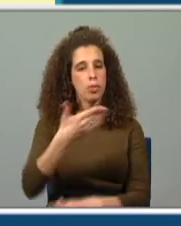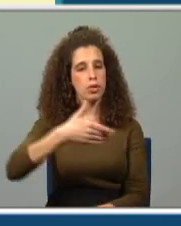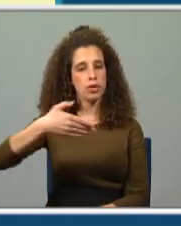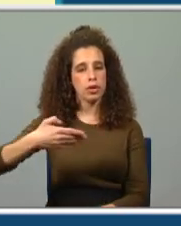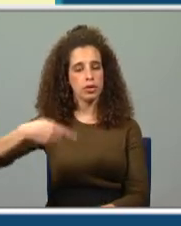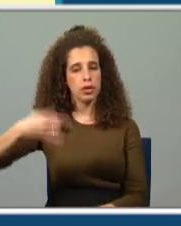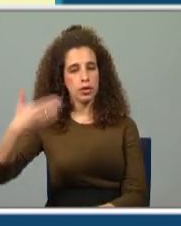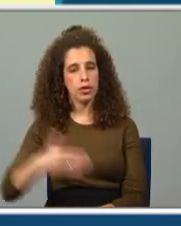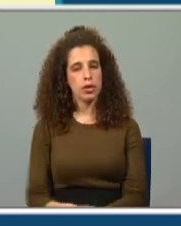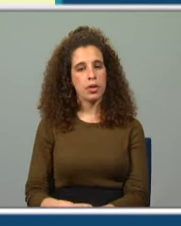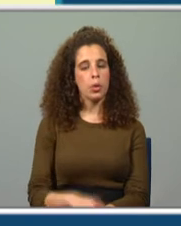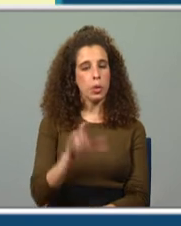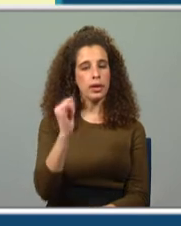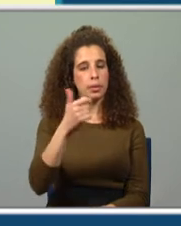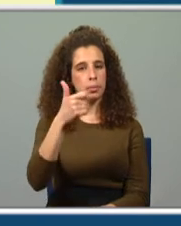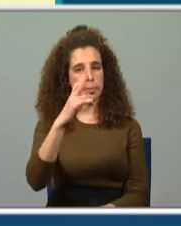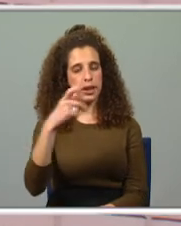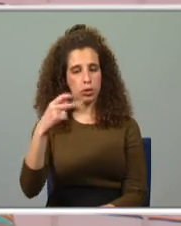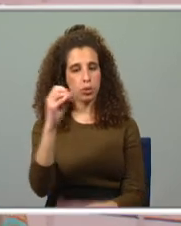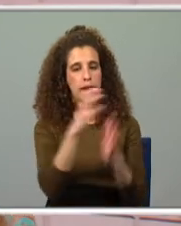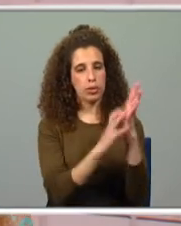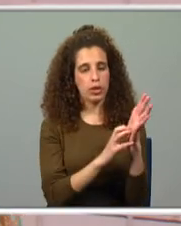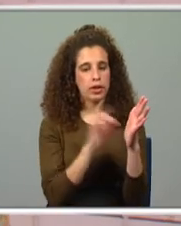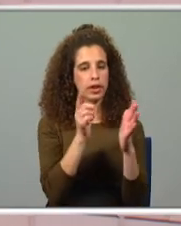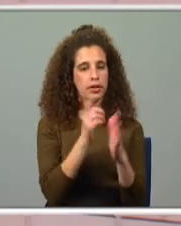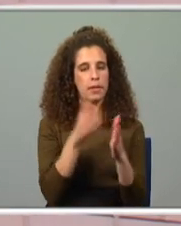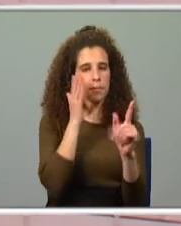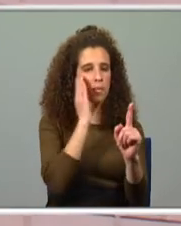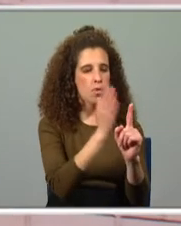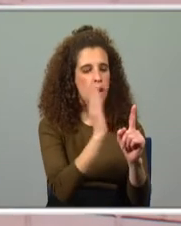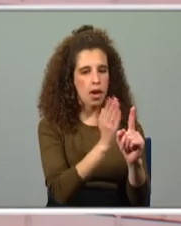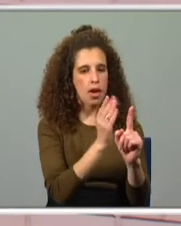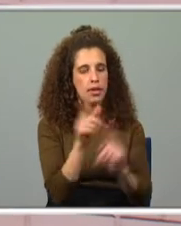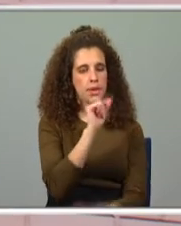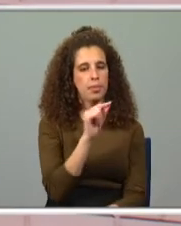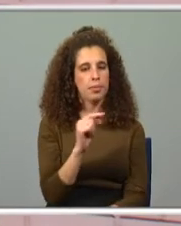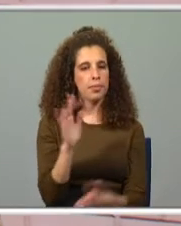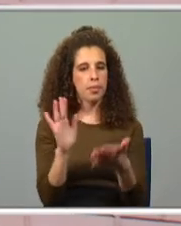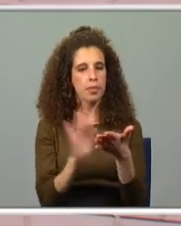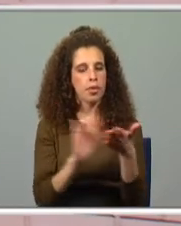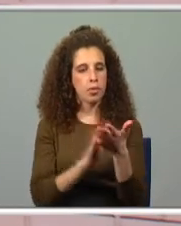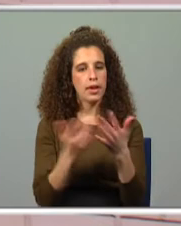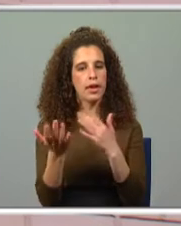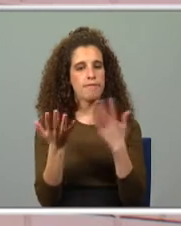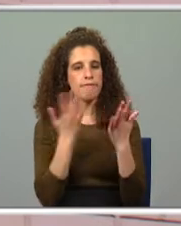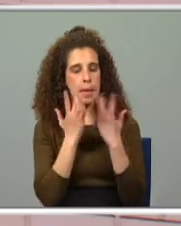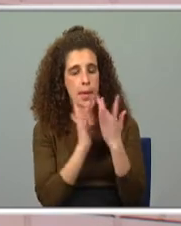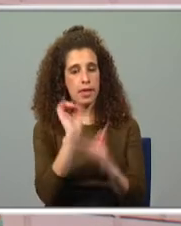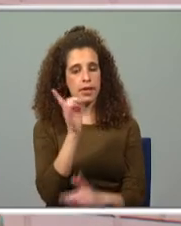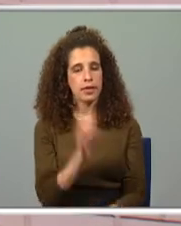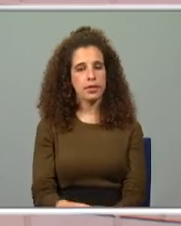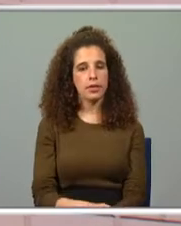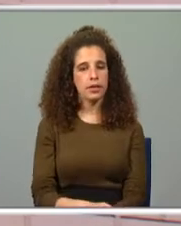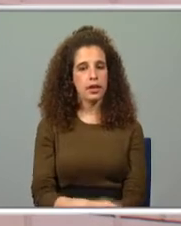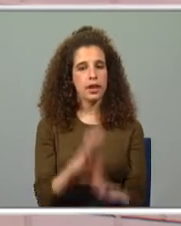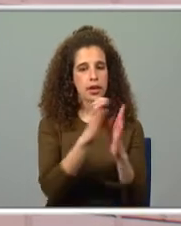libreto é em alemão, o libreto é o texto. Aqui nós estamos a focar-nos naquele... Também é uma obra, um texto dramático, sim, não é? Sim. E aqui,